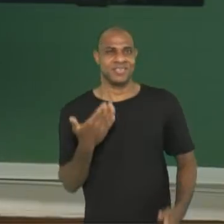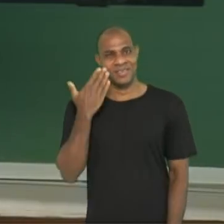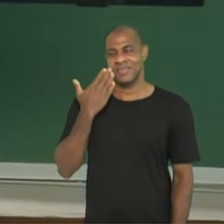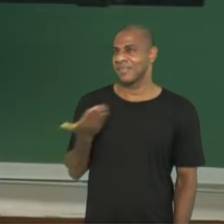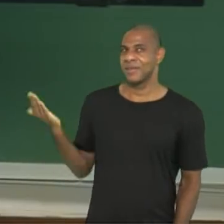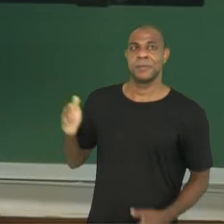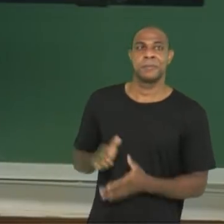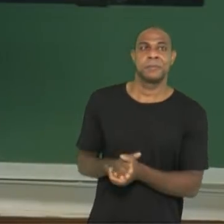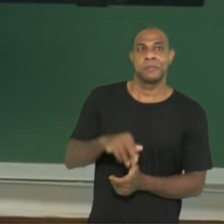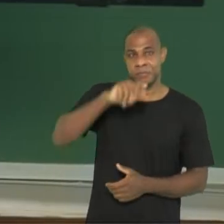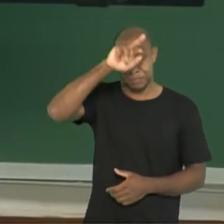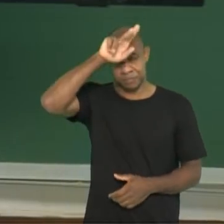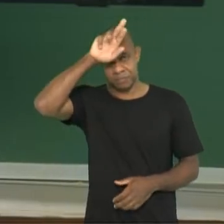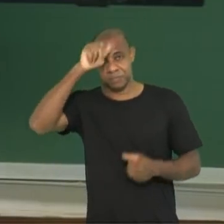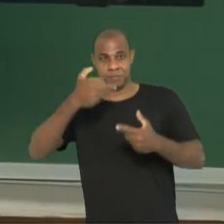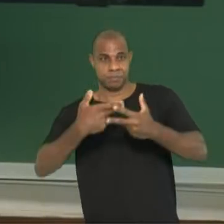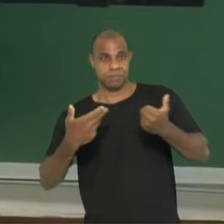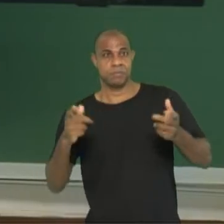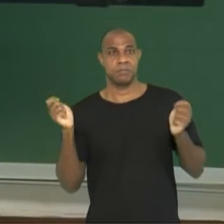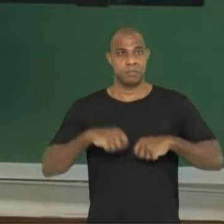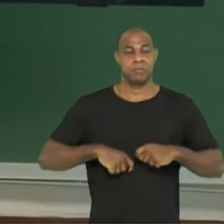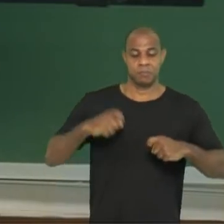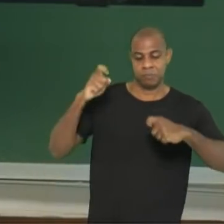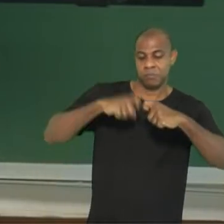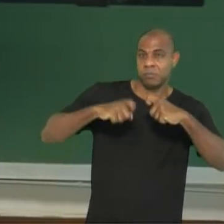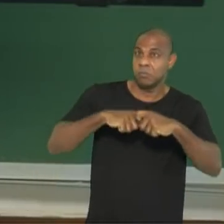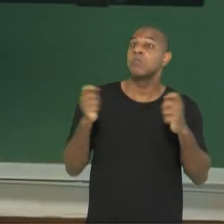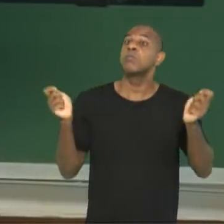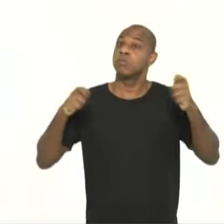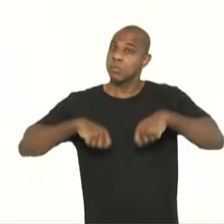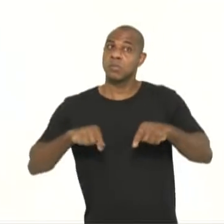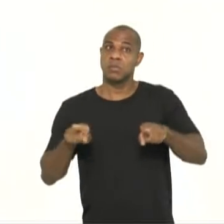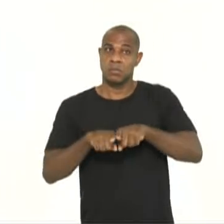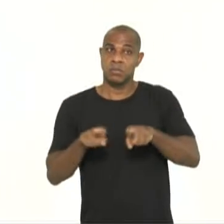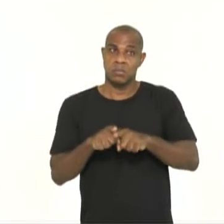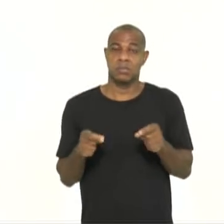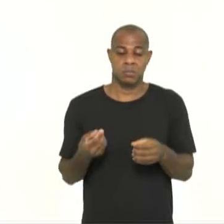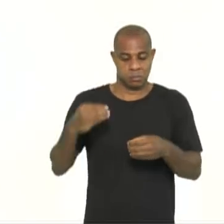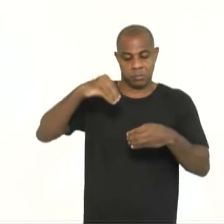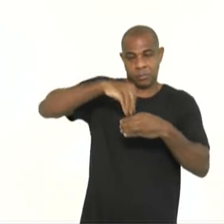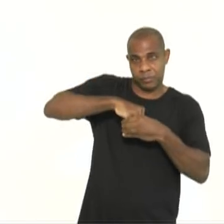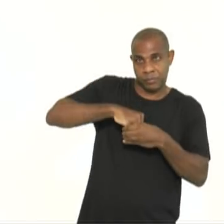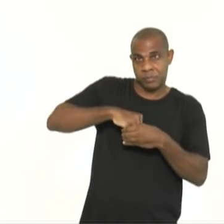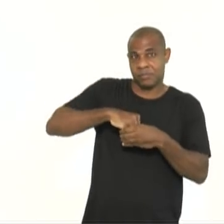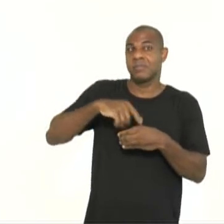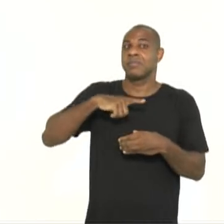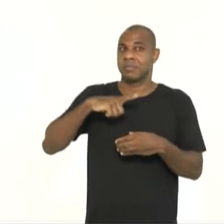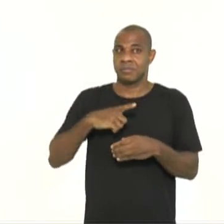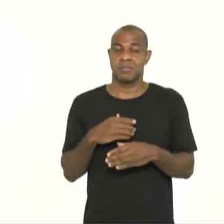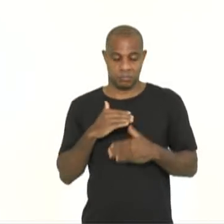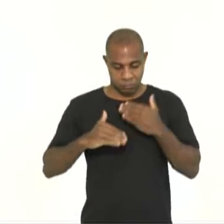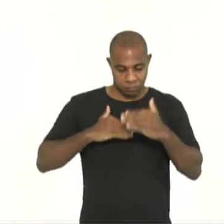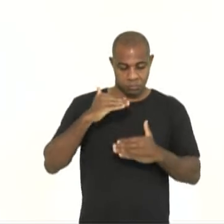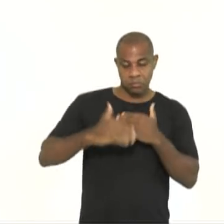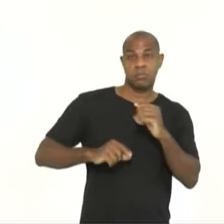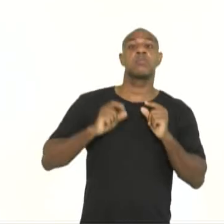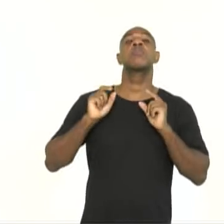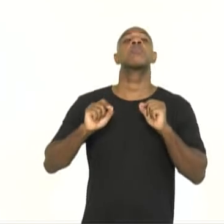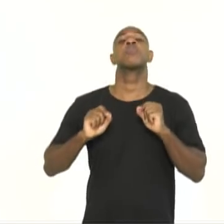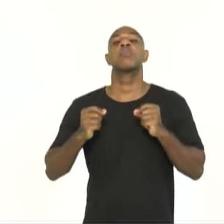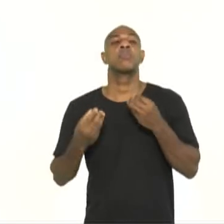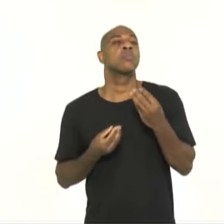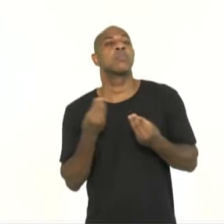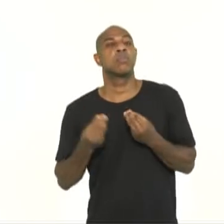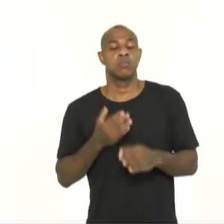Os insetos, eles podem se reproduzir de forma sexuada com uma fecundação interna. E aí o desenvolvimento deles pode ser de